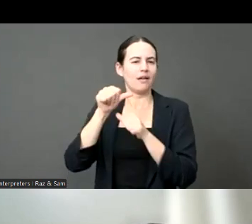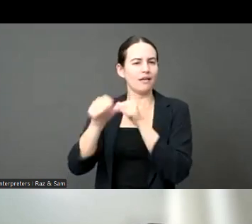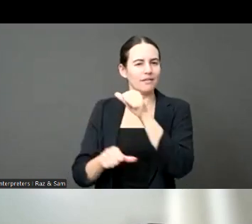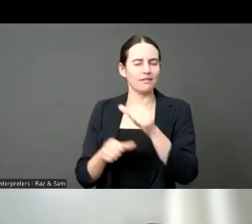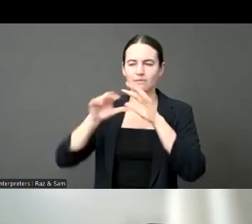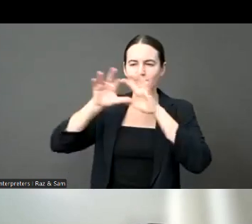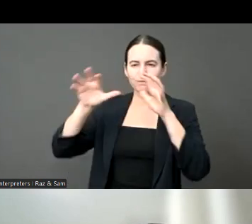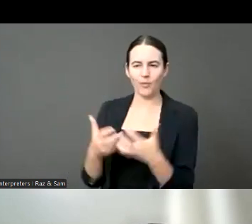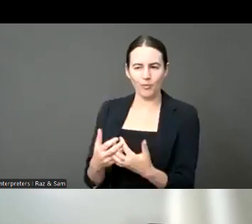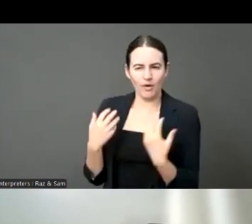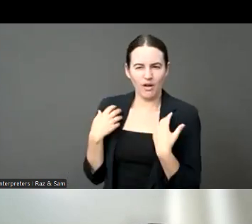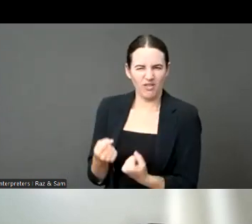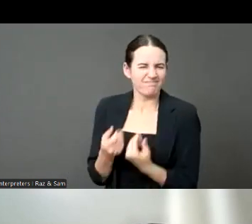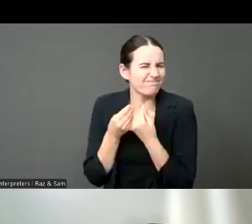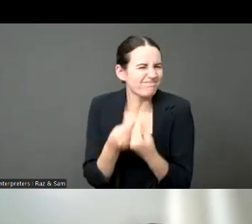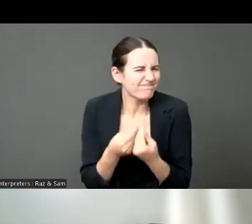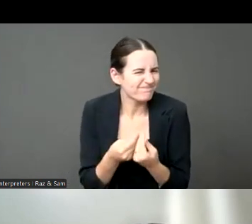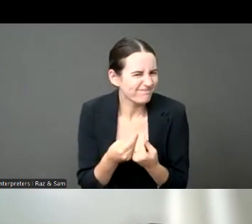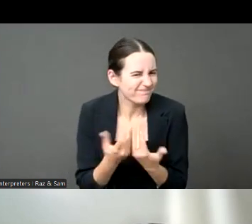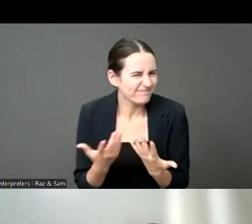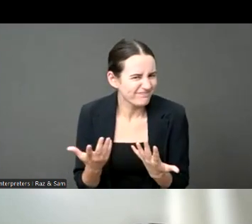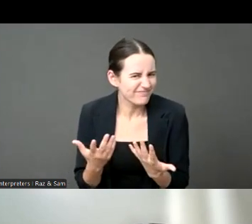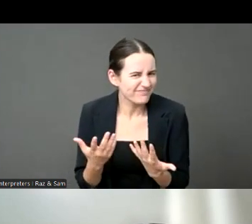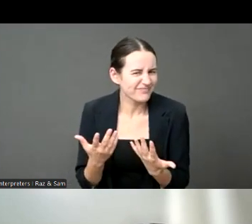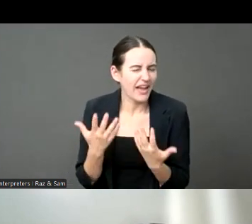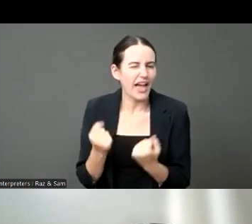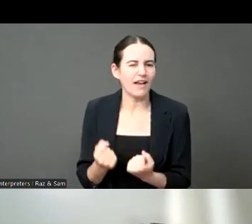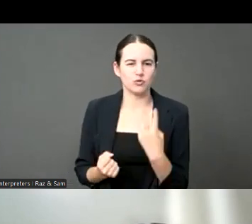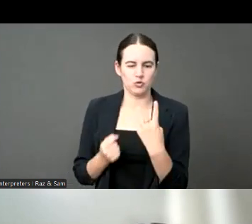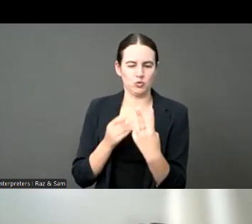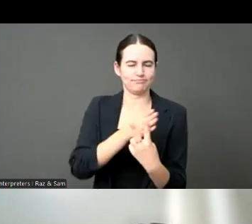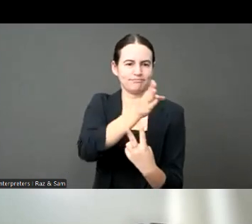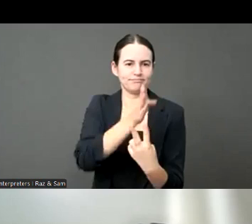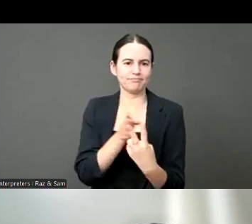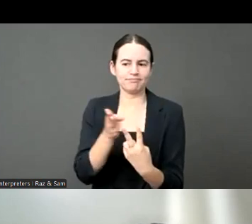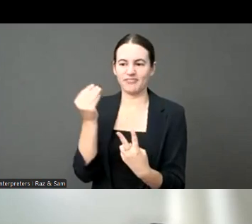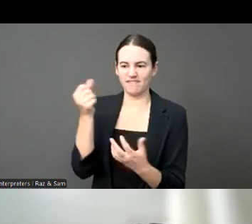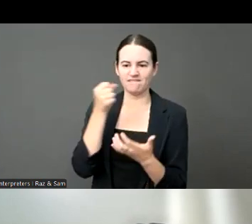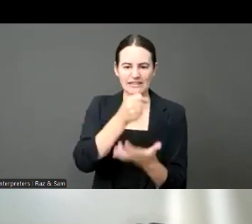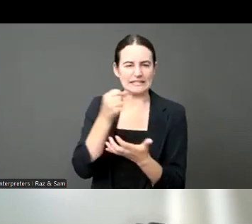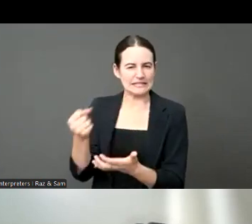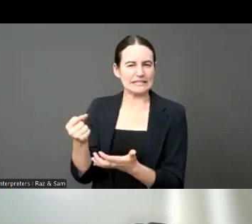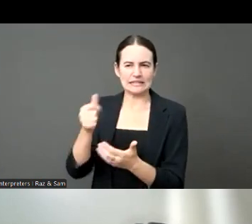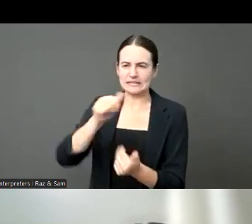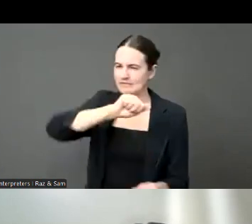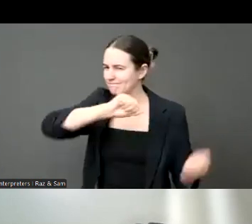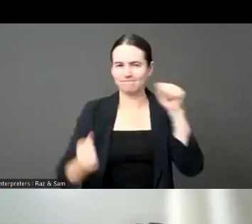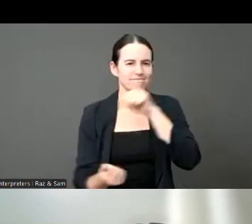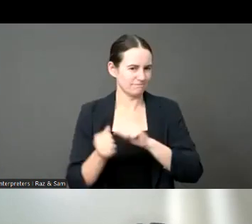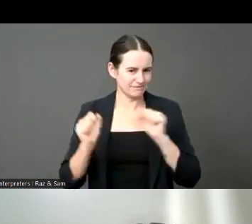forma mais global a saúde. Há dois aspectos. Um é pensar